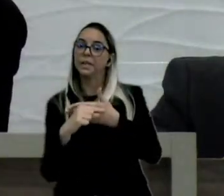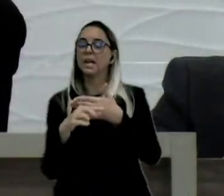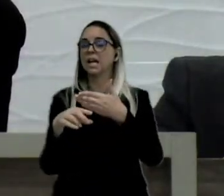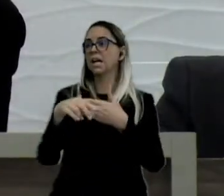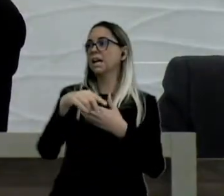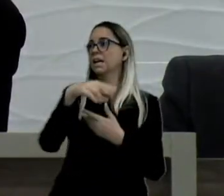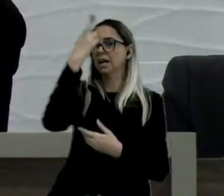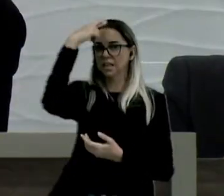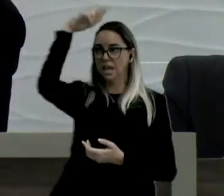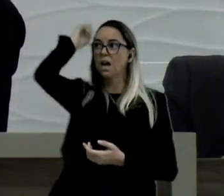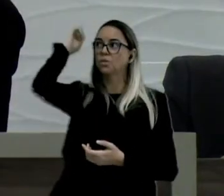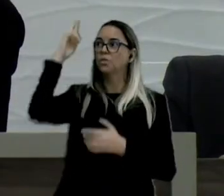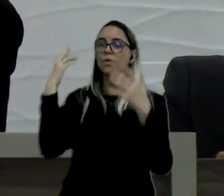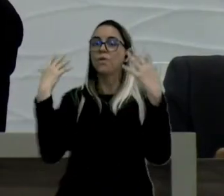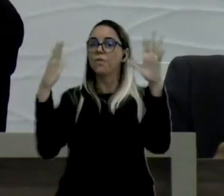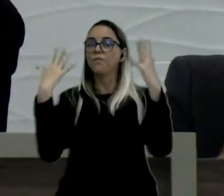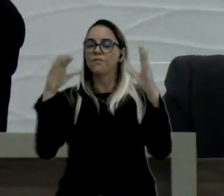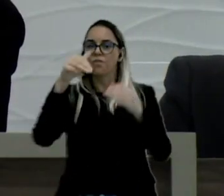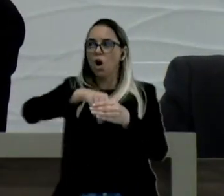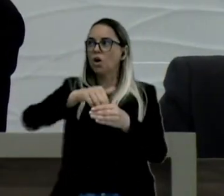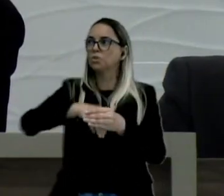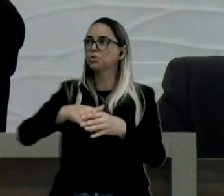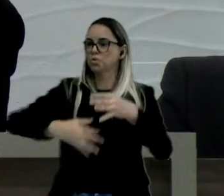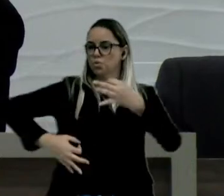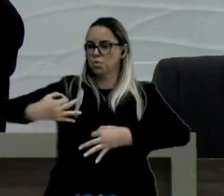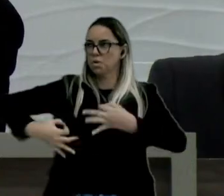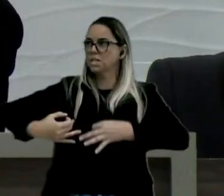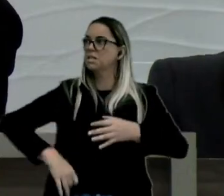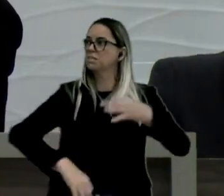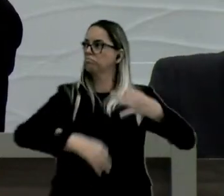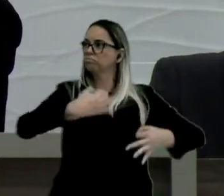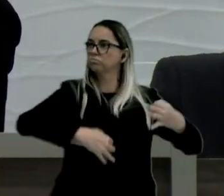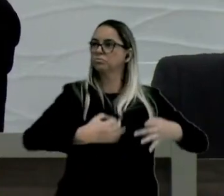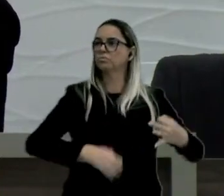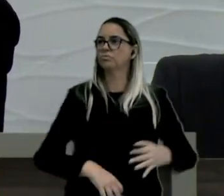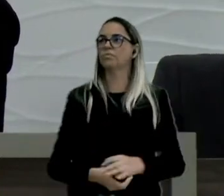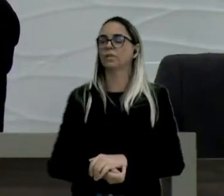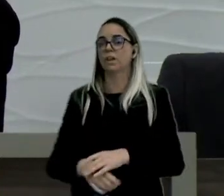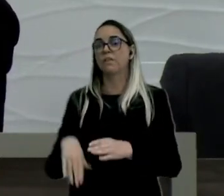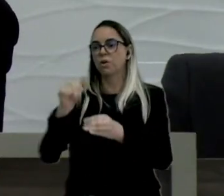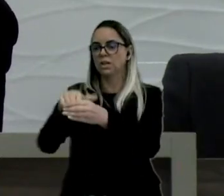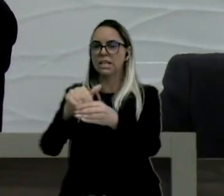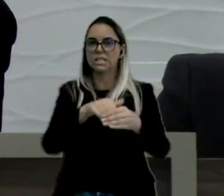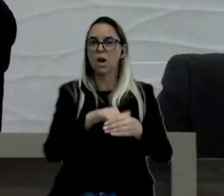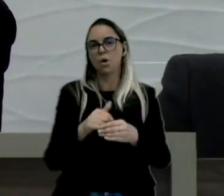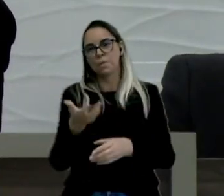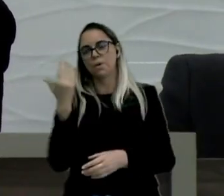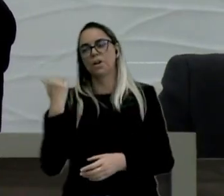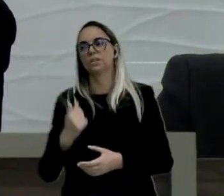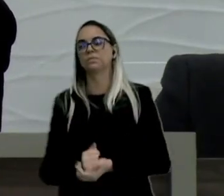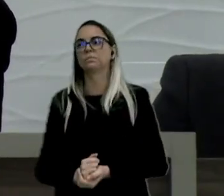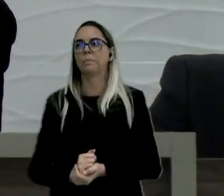e voto de aplauso promotor juiz que mais Queira discutir coloca em votação vamos